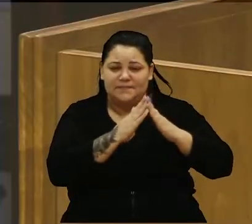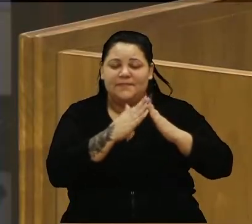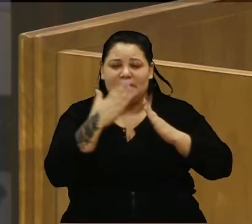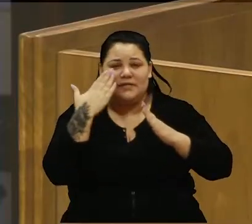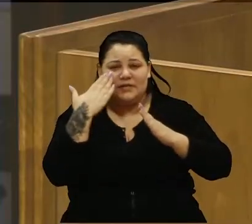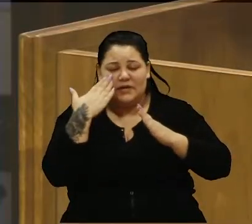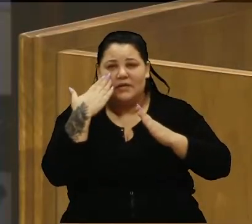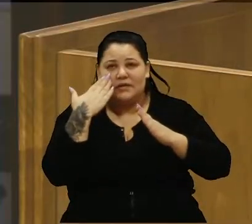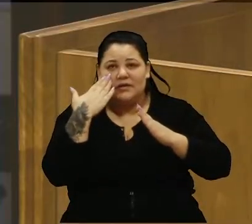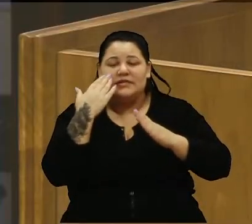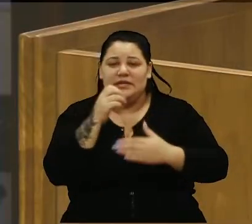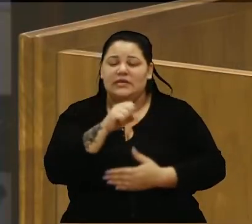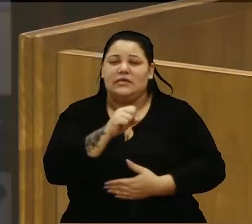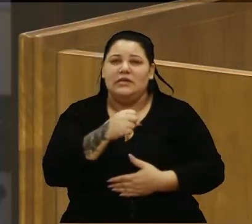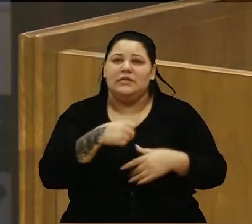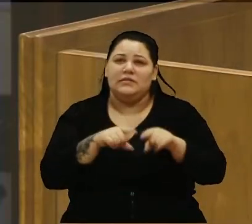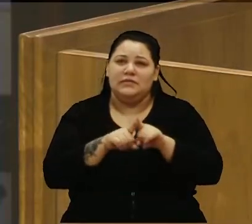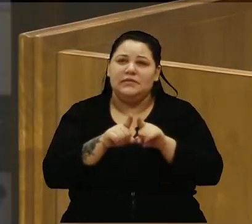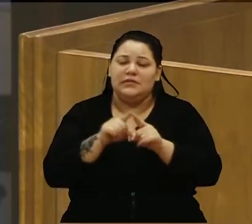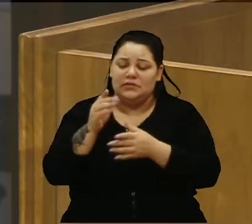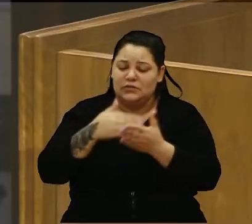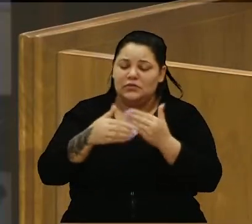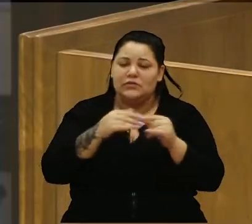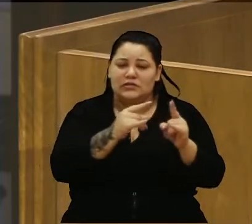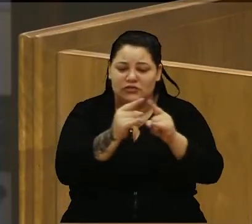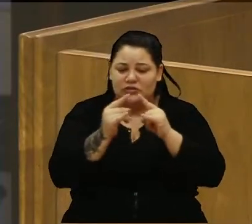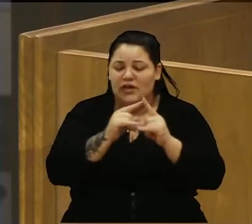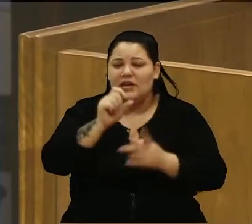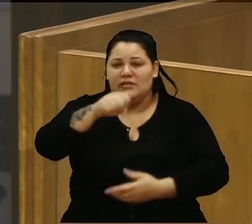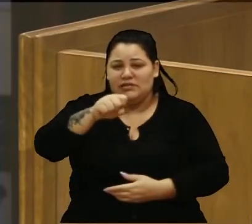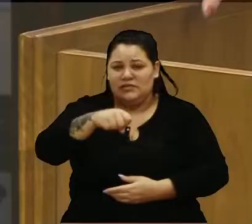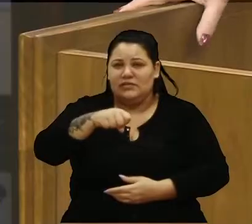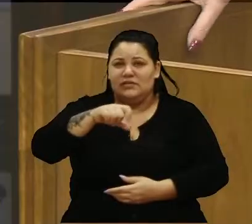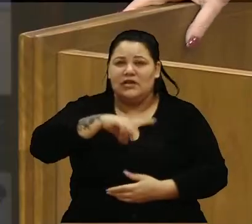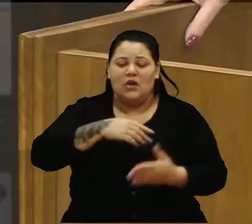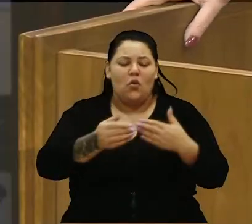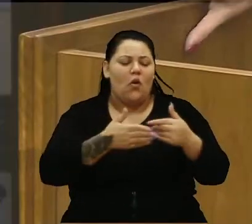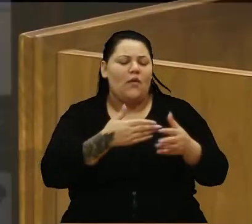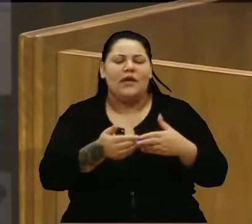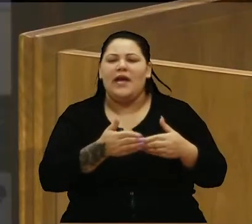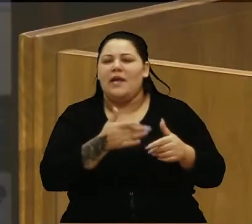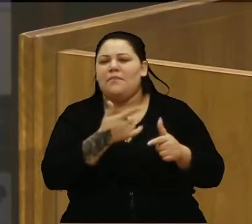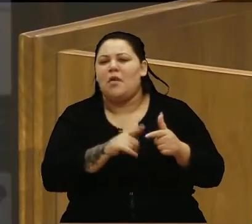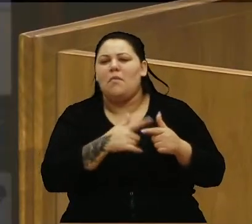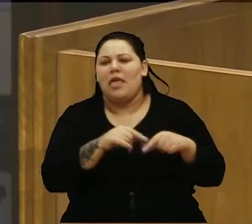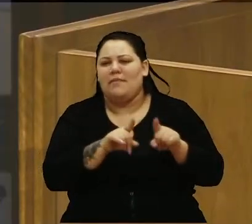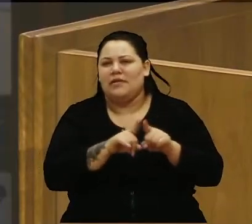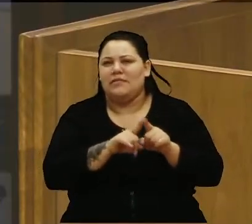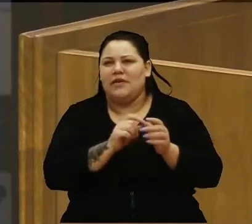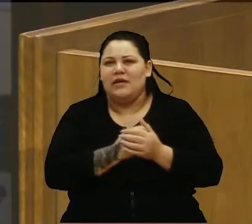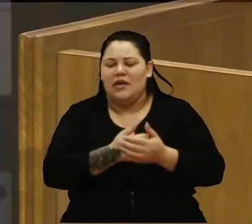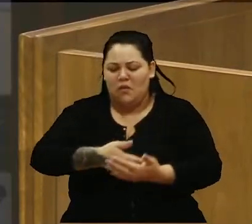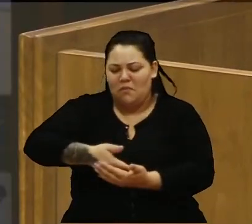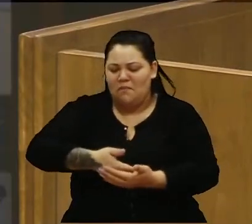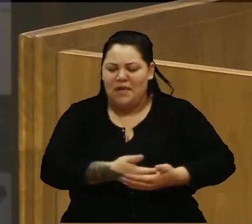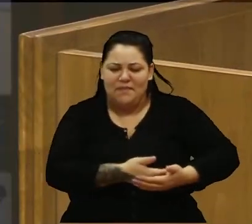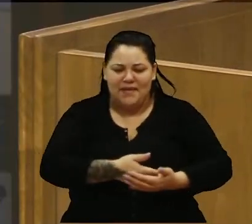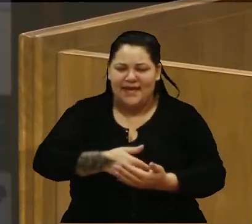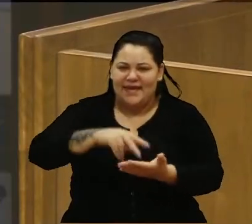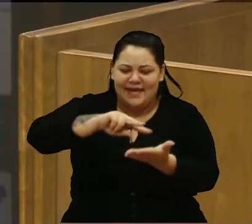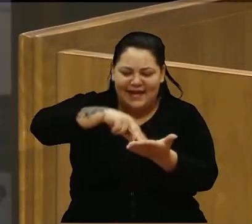essas pessoas vão nas entidades, sim, quando dá qualquer probleminha, quando um bebê rola de